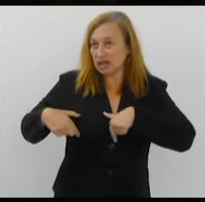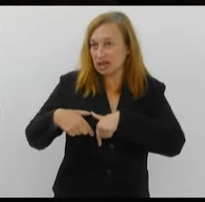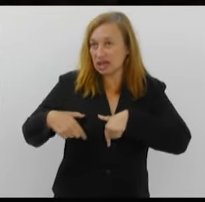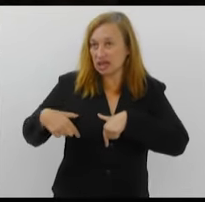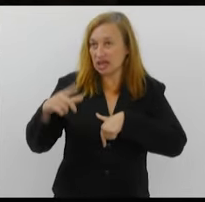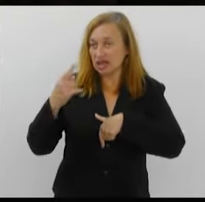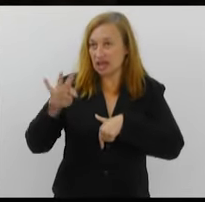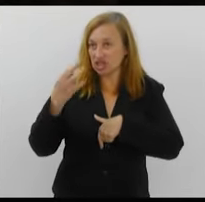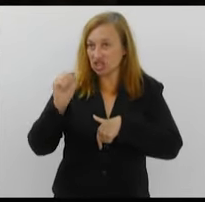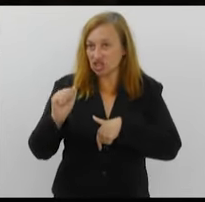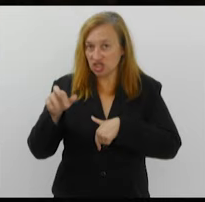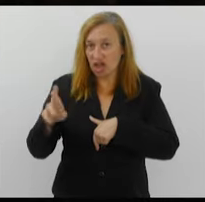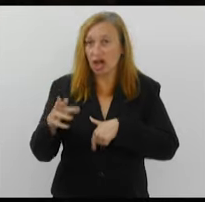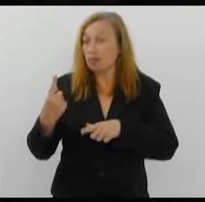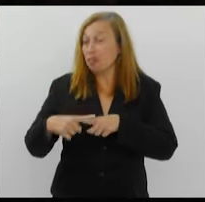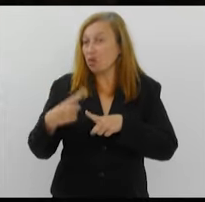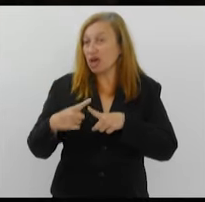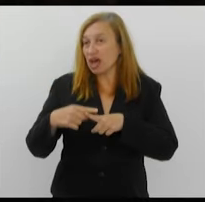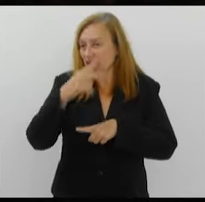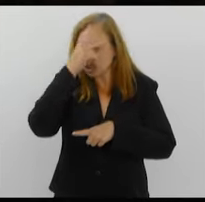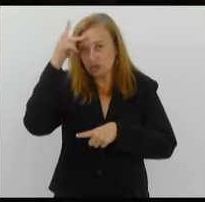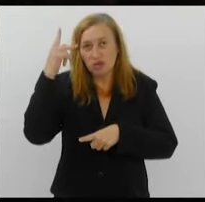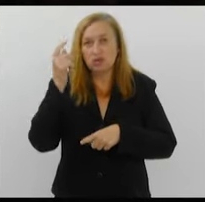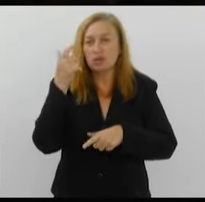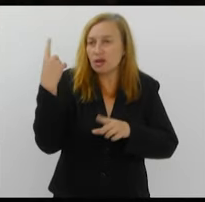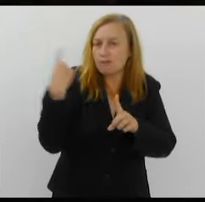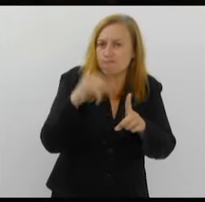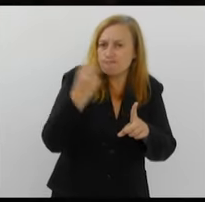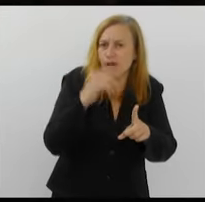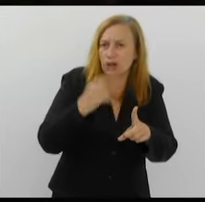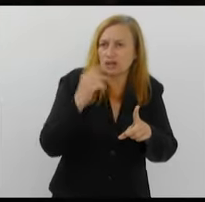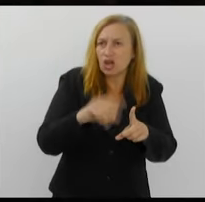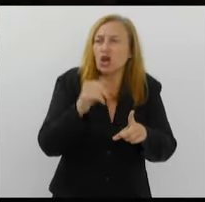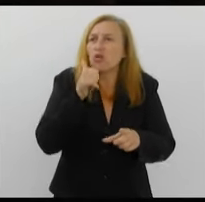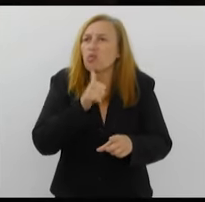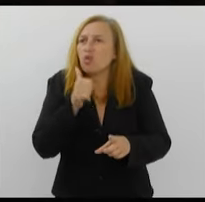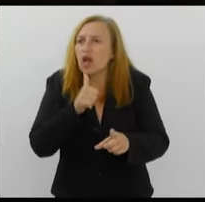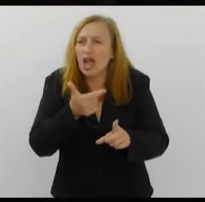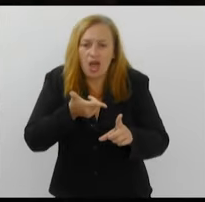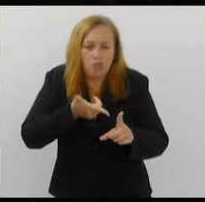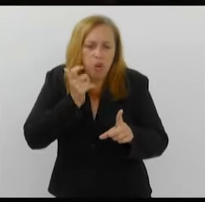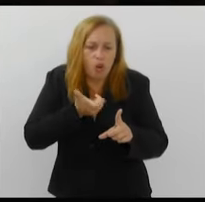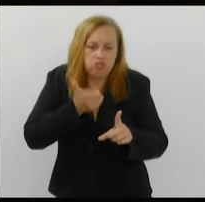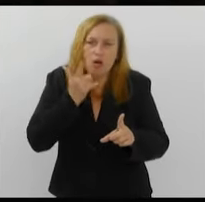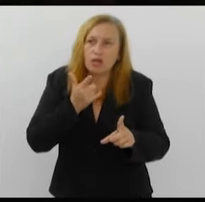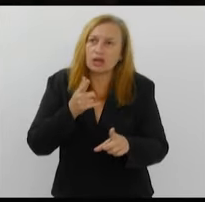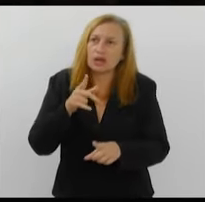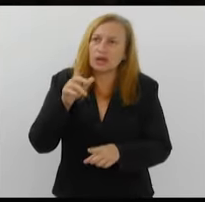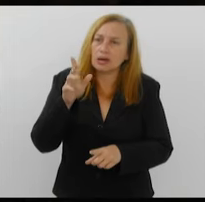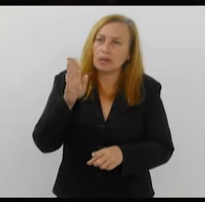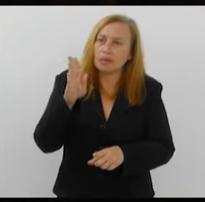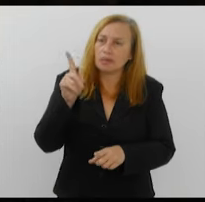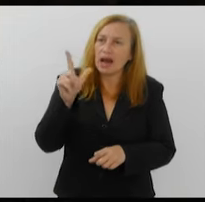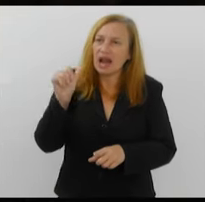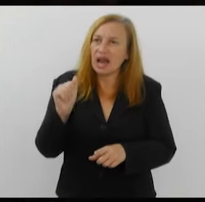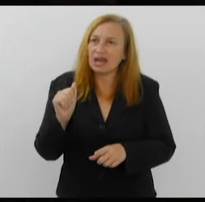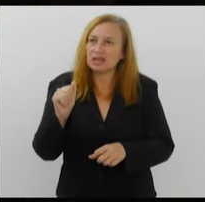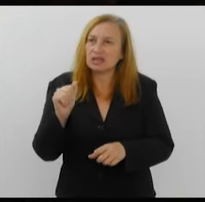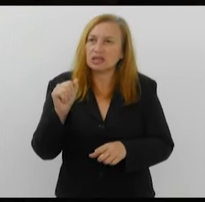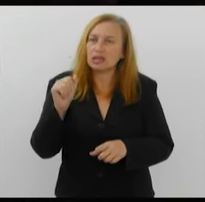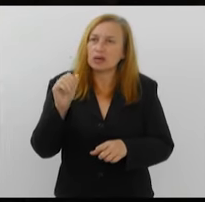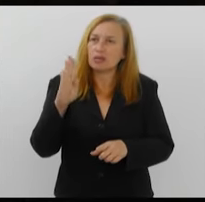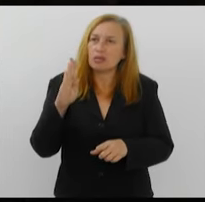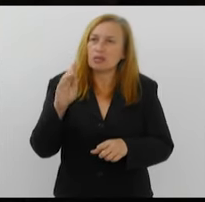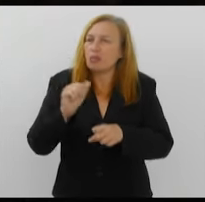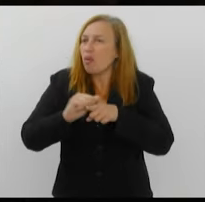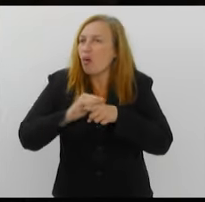maiores covardias, espancadas, senhoras tomando tiro de bala de borracha, e sequer poderiam identificar o agente que